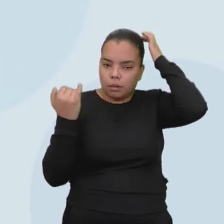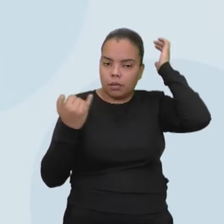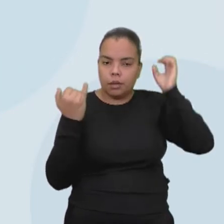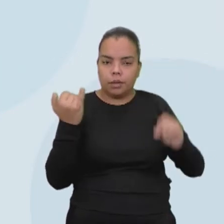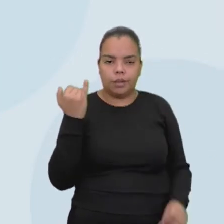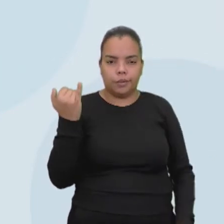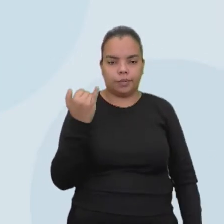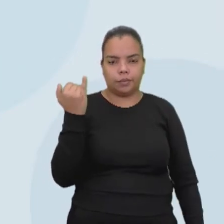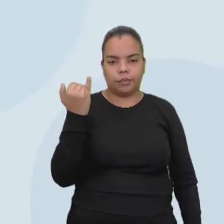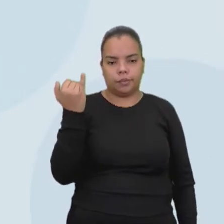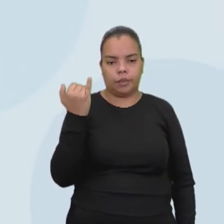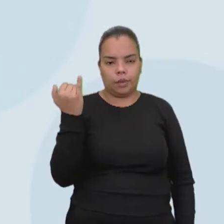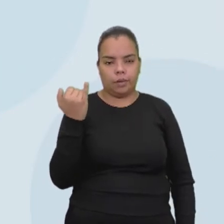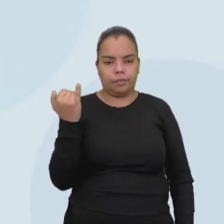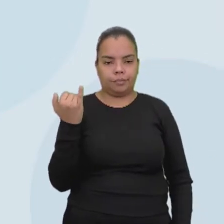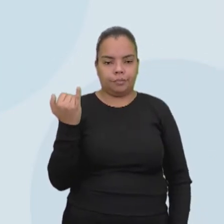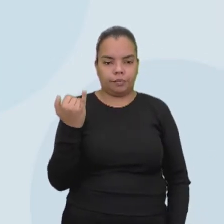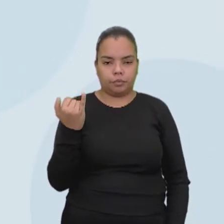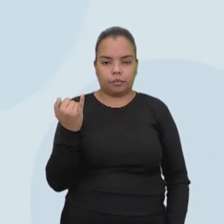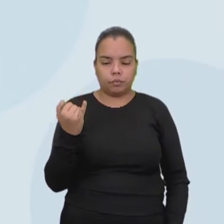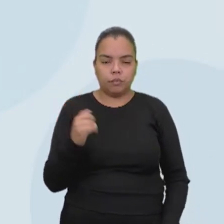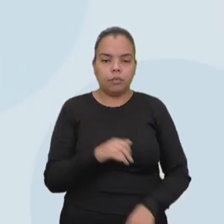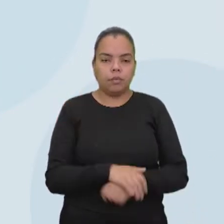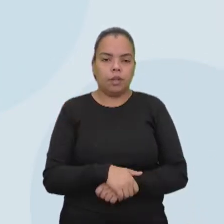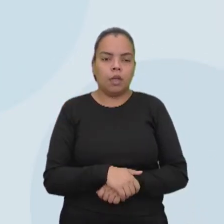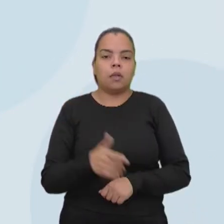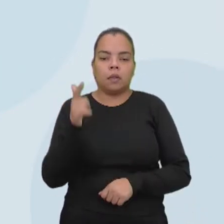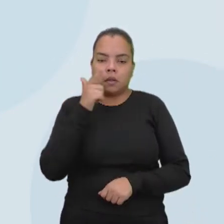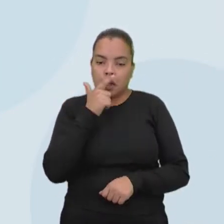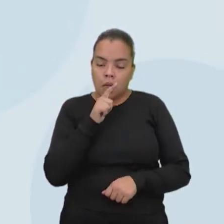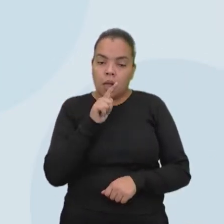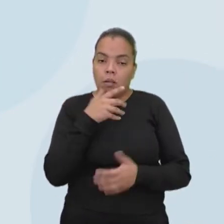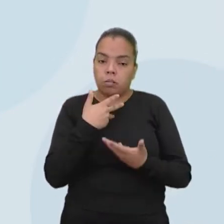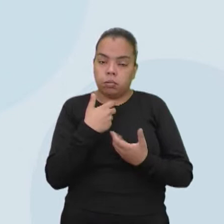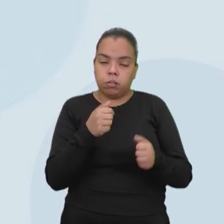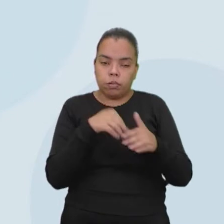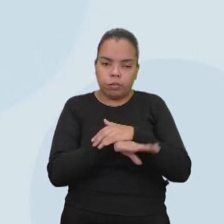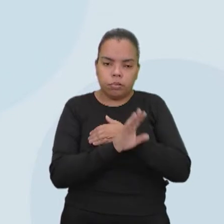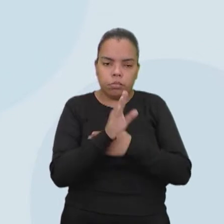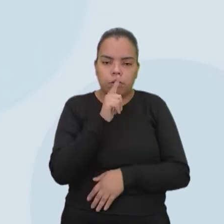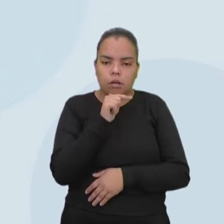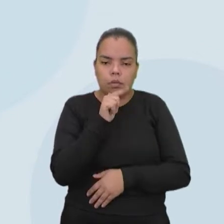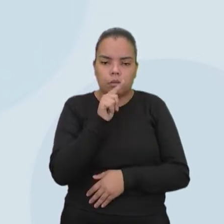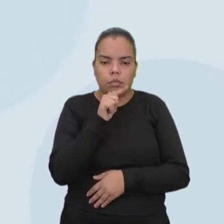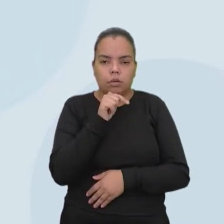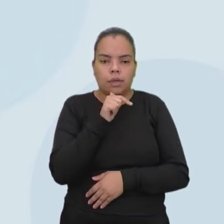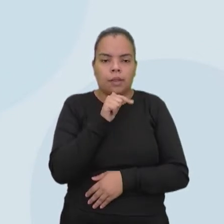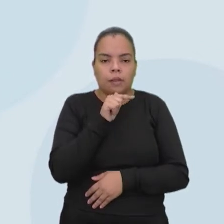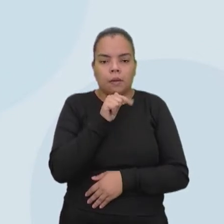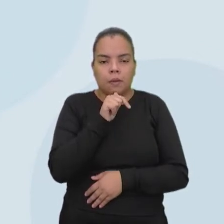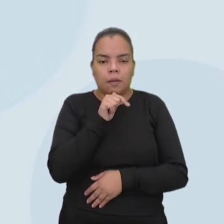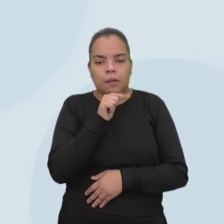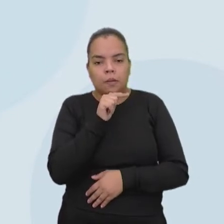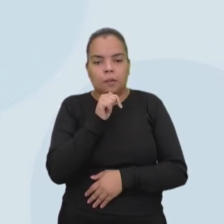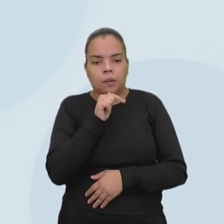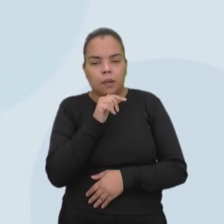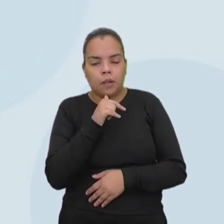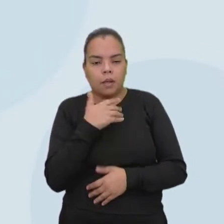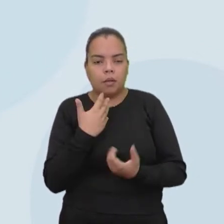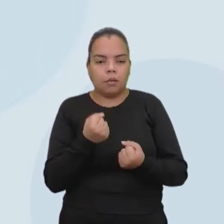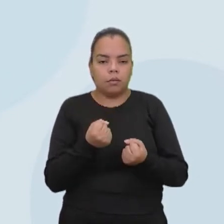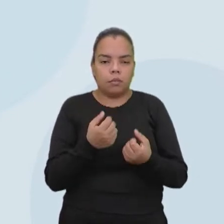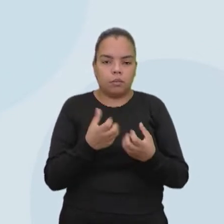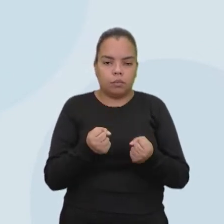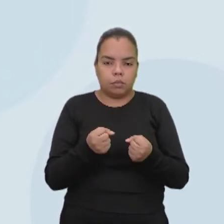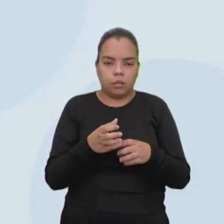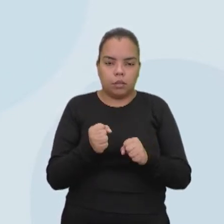isto é, que são porosas e permeáveis, constituem aquíferos, ou seja, massa rochosa capaz